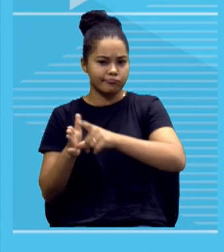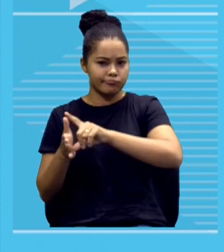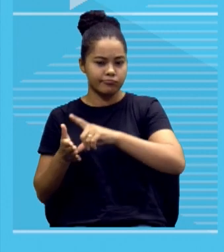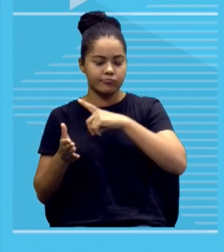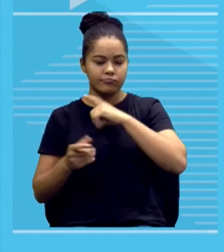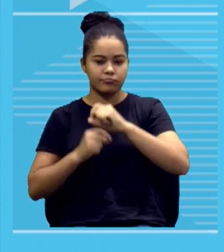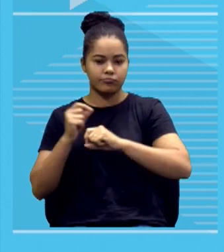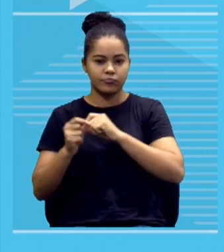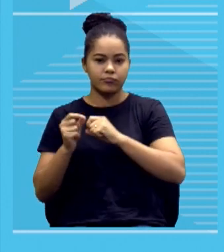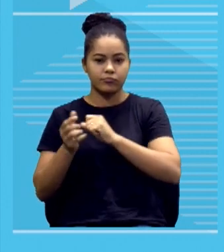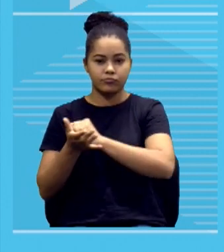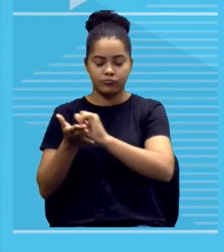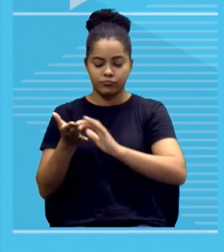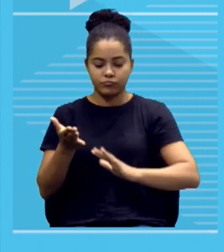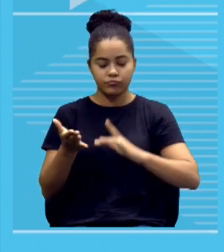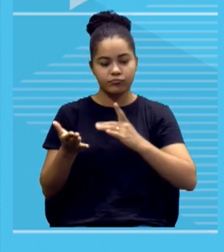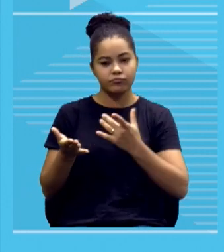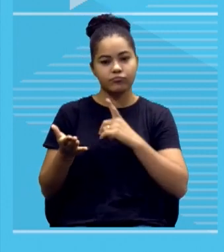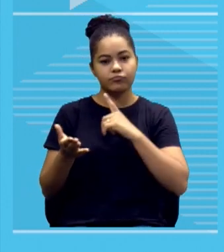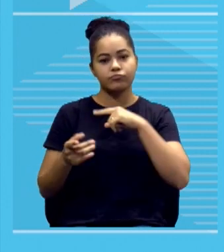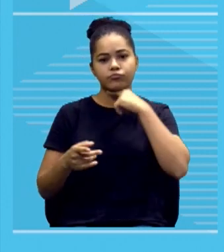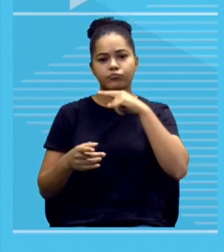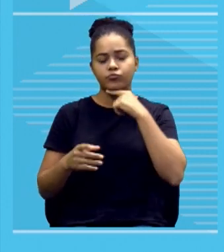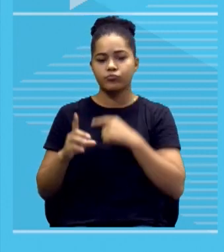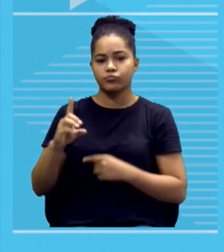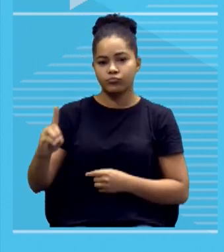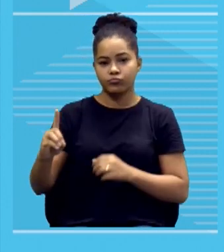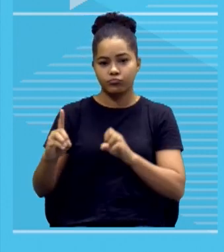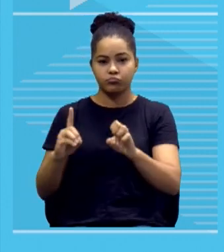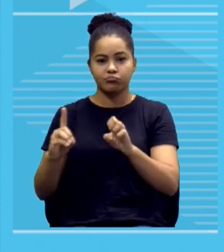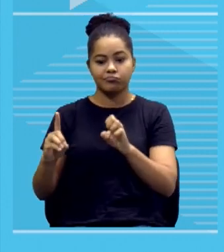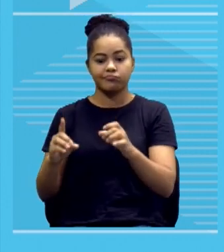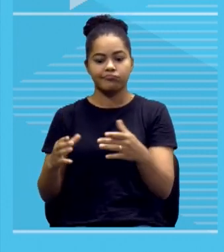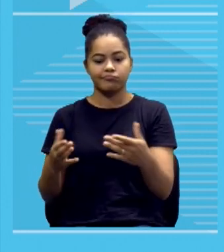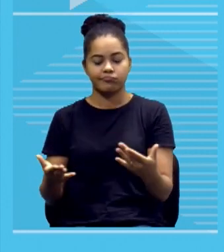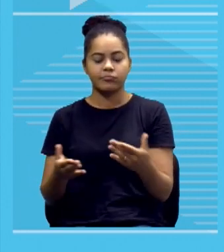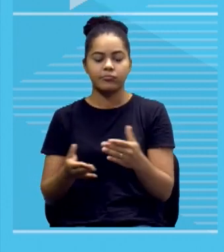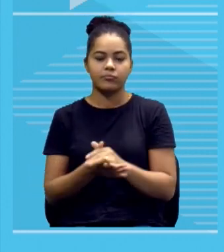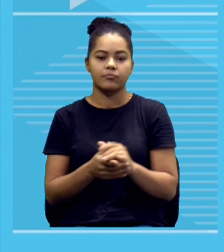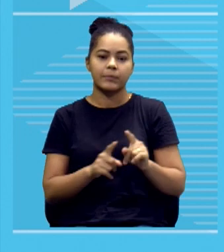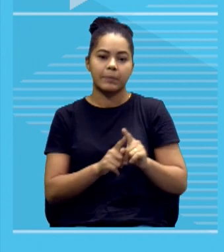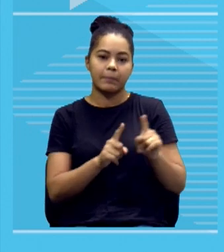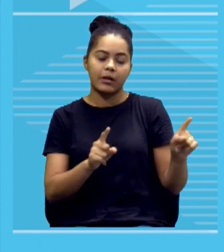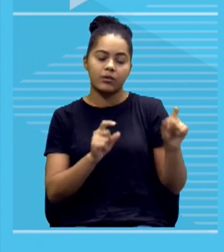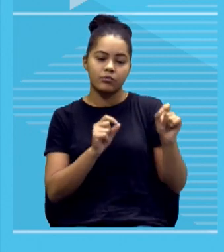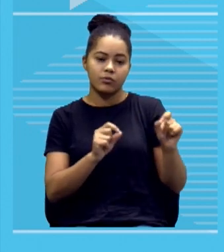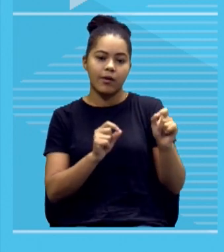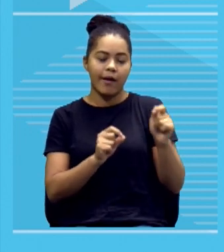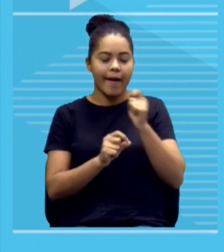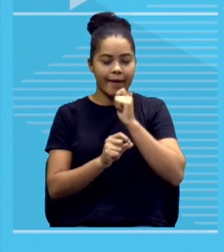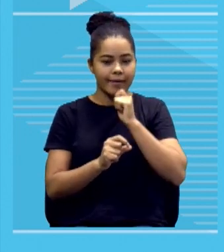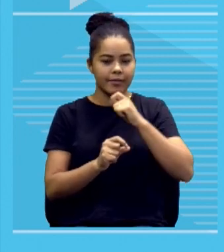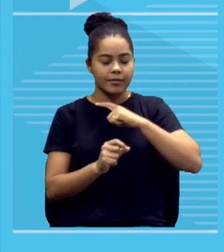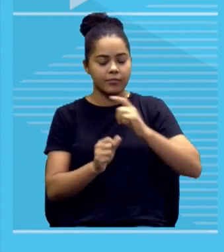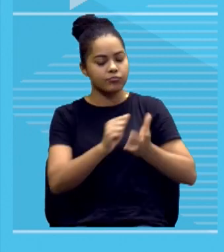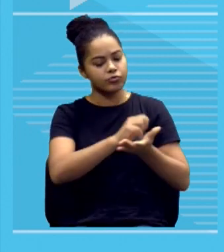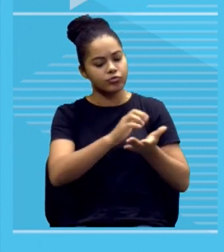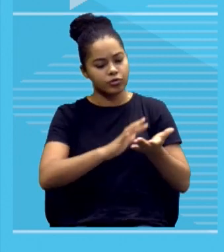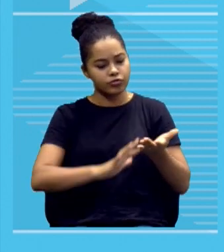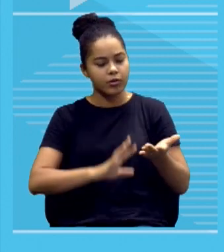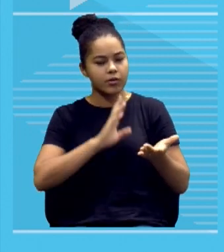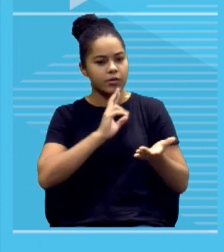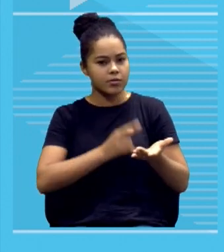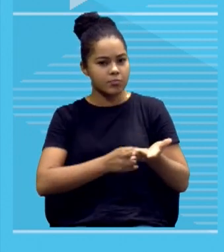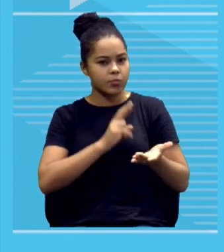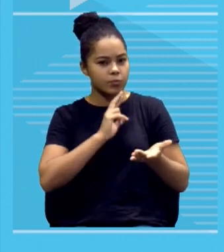gente estava devendo a letra D e a letra E, tá bom? Para resolver ela. E a gente vai passar por mais algumas questões de geradores e depois a gente entra